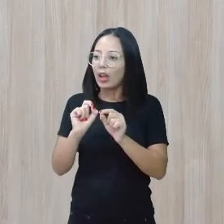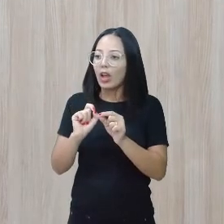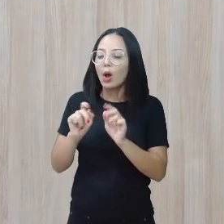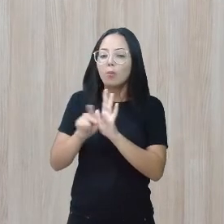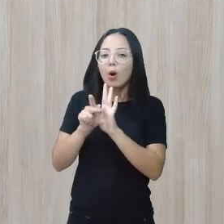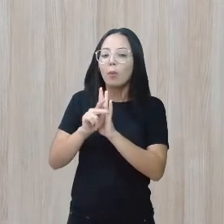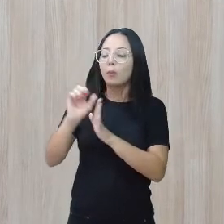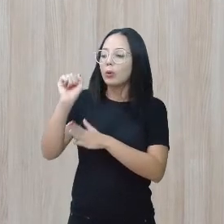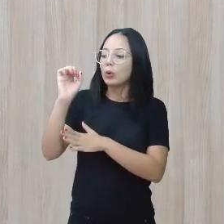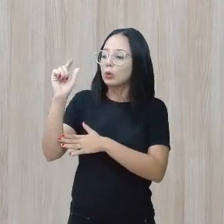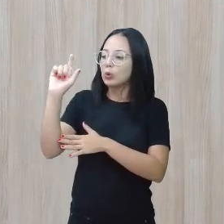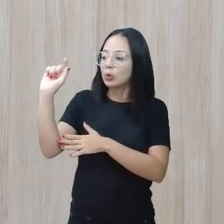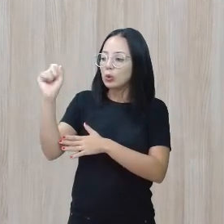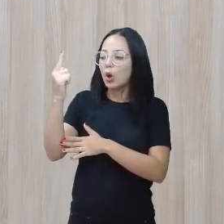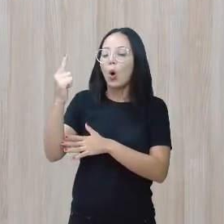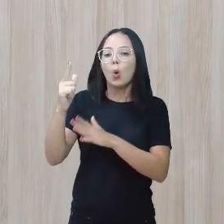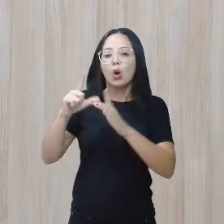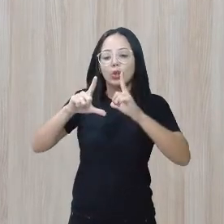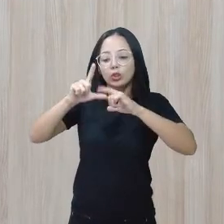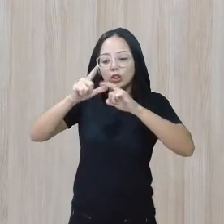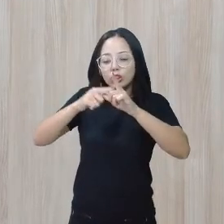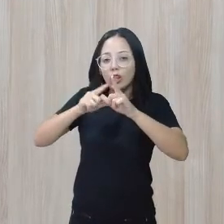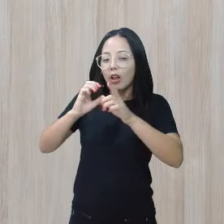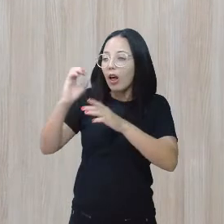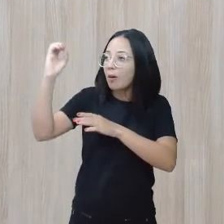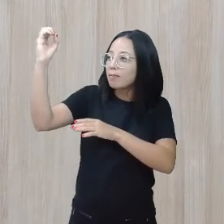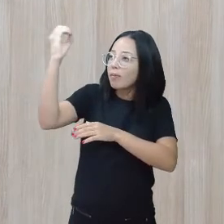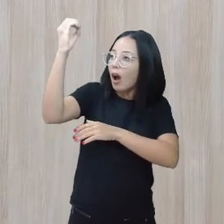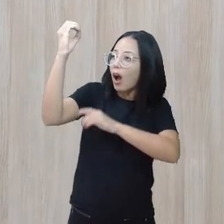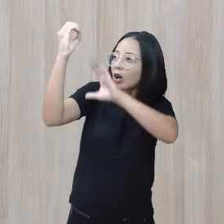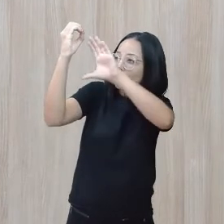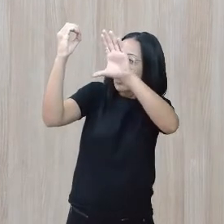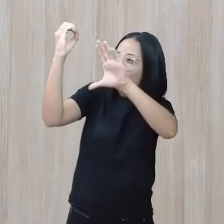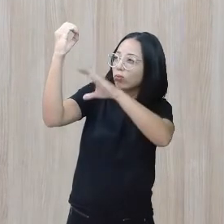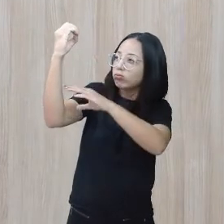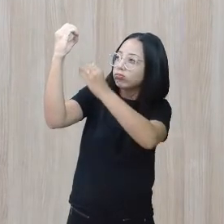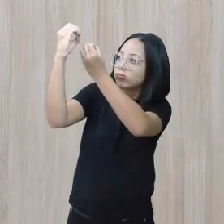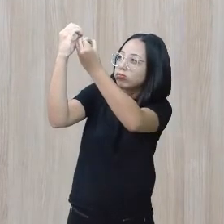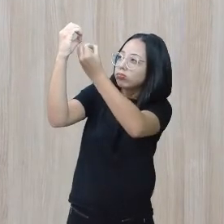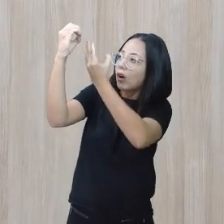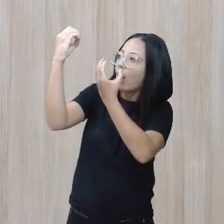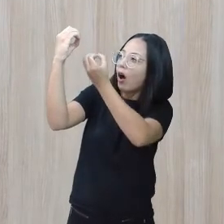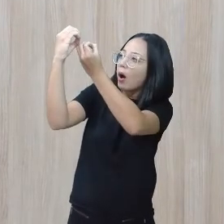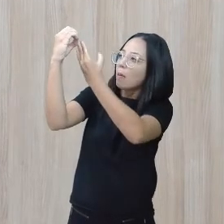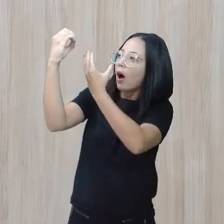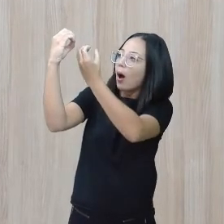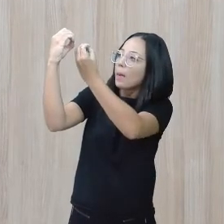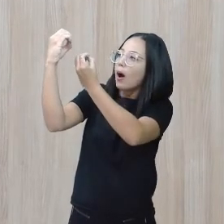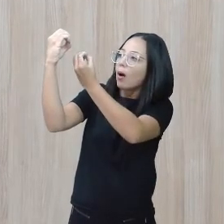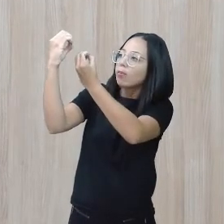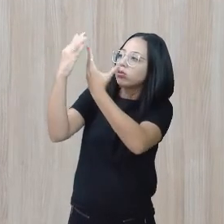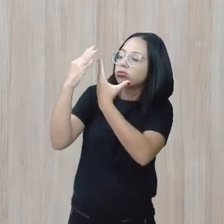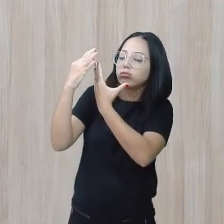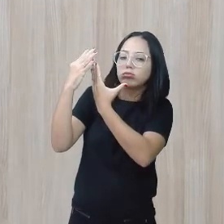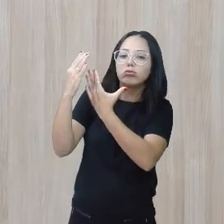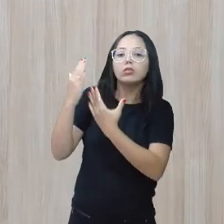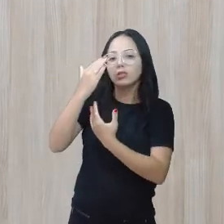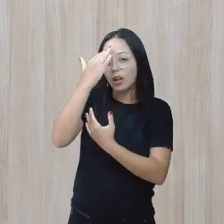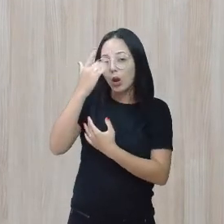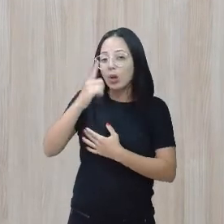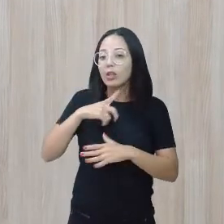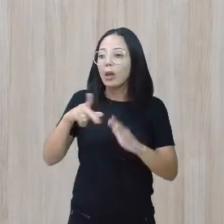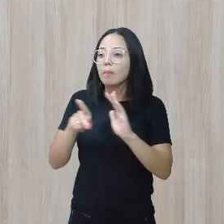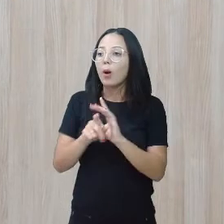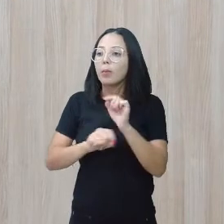sol é uma estrela potente que está lá no céu e que produz brilho próprio. Então, eu tenho uma